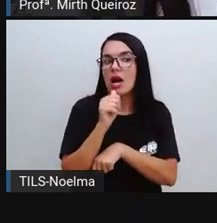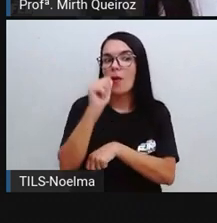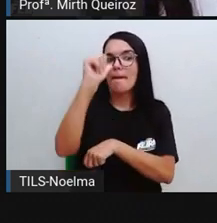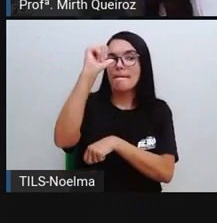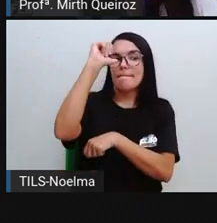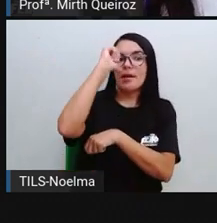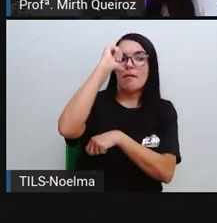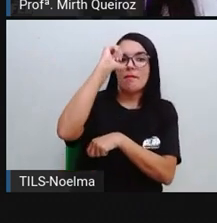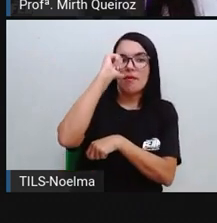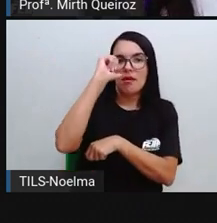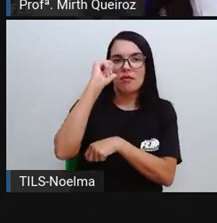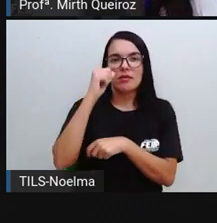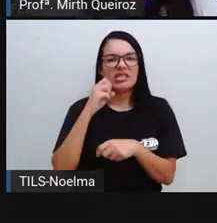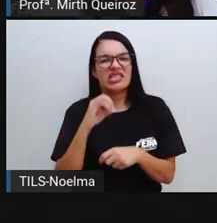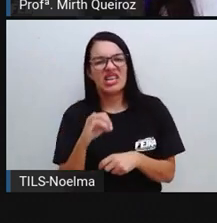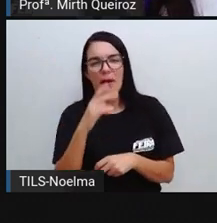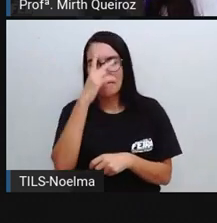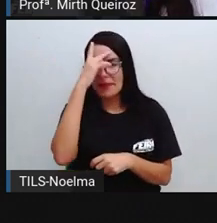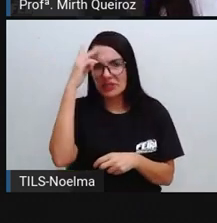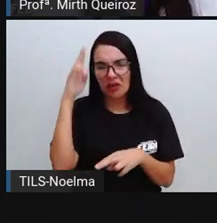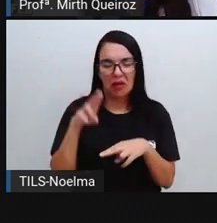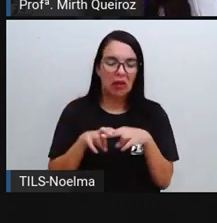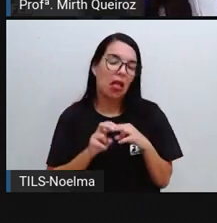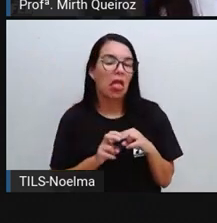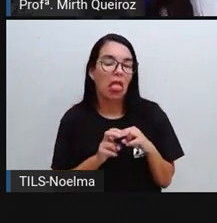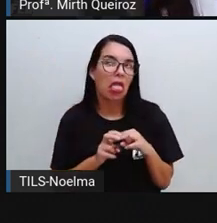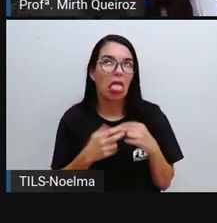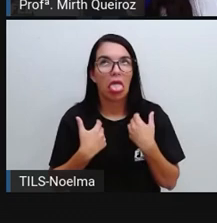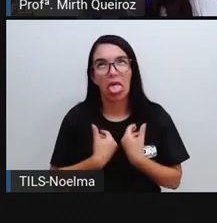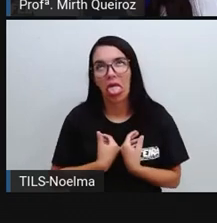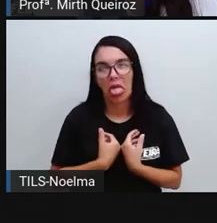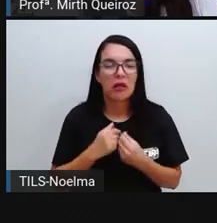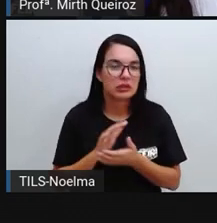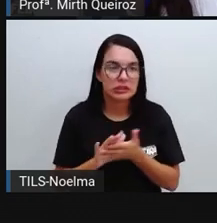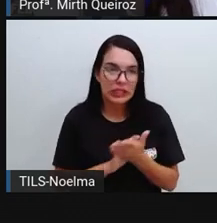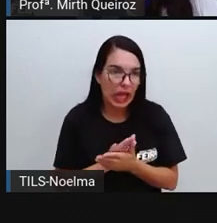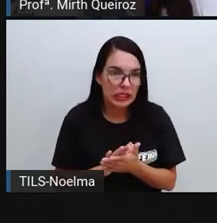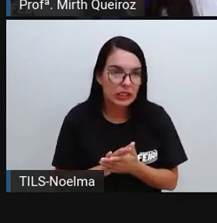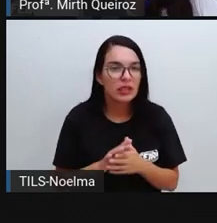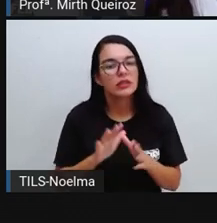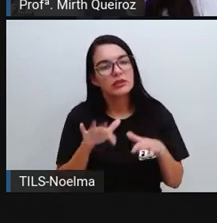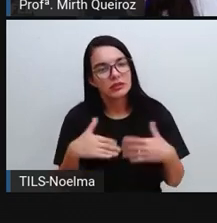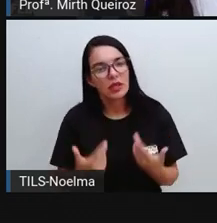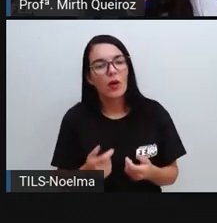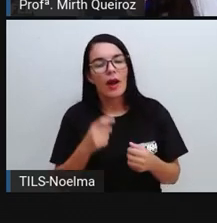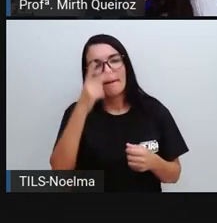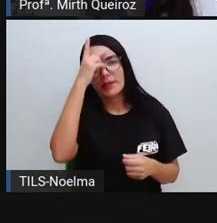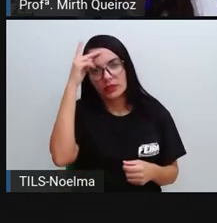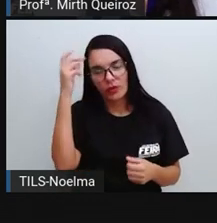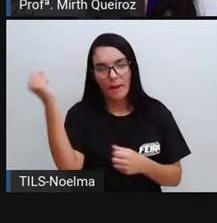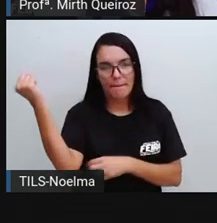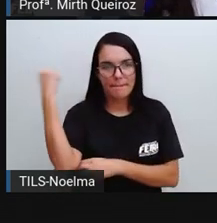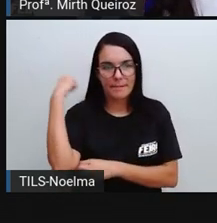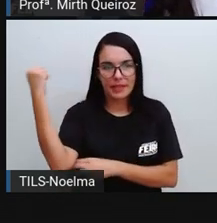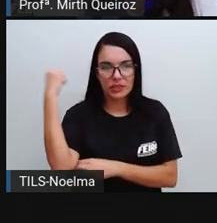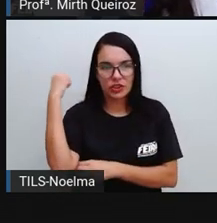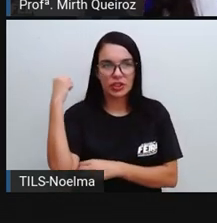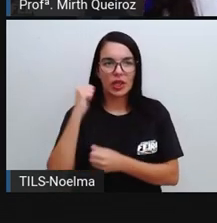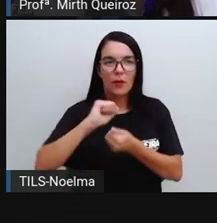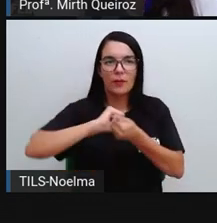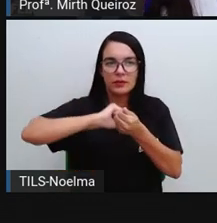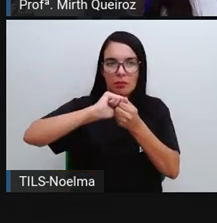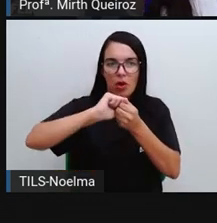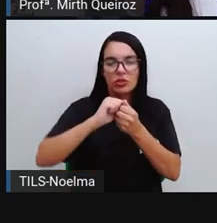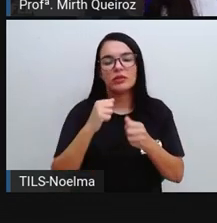que quem é um sedentário, né? Quem tem uma vida sedentária, quem não pratica atividade física, pois ele vai